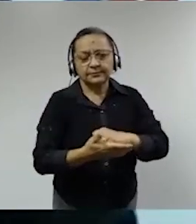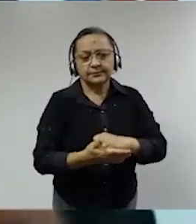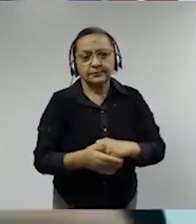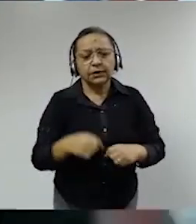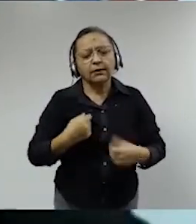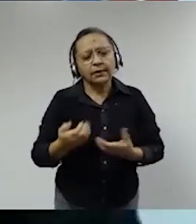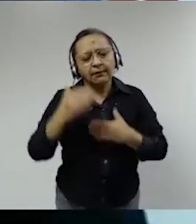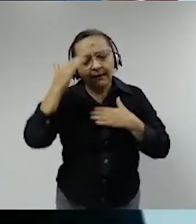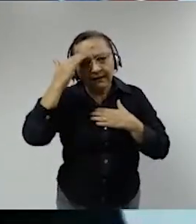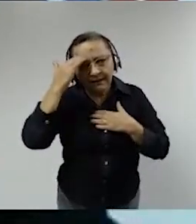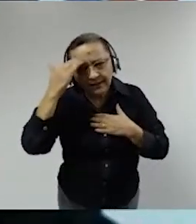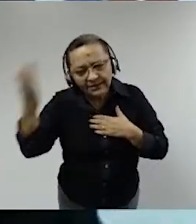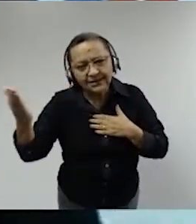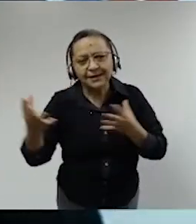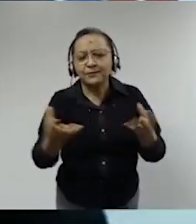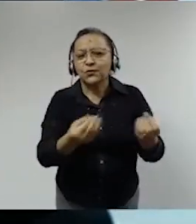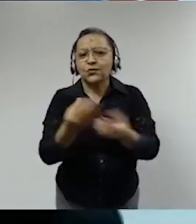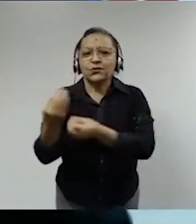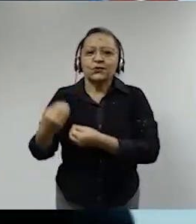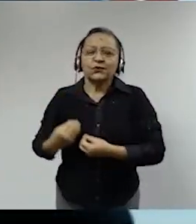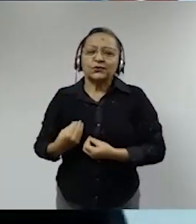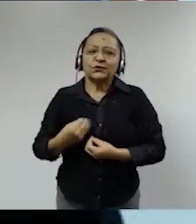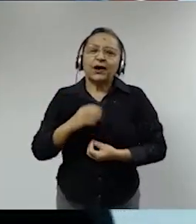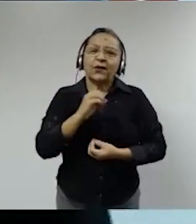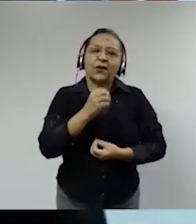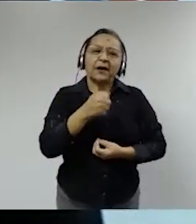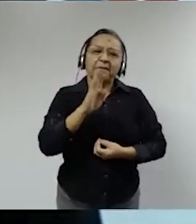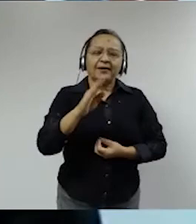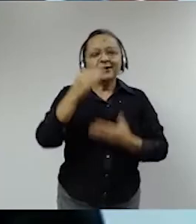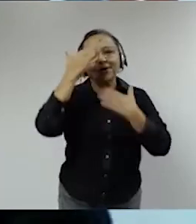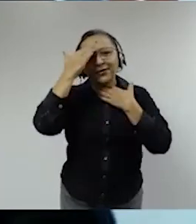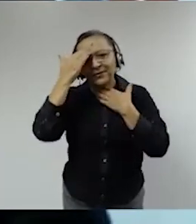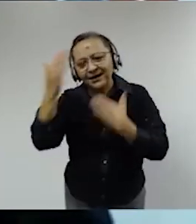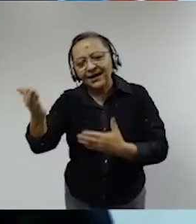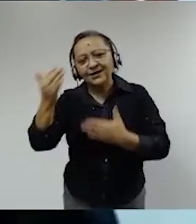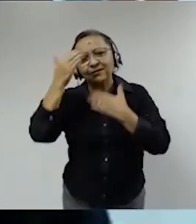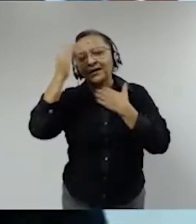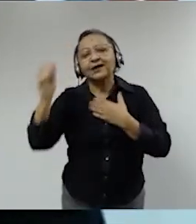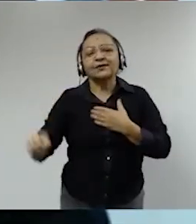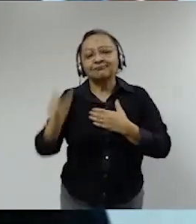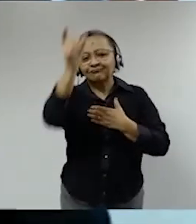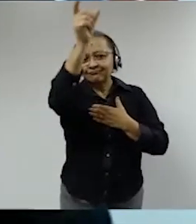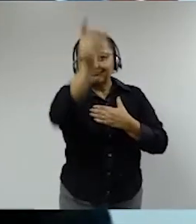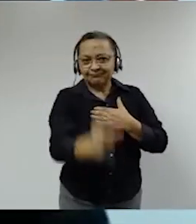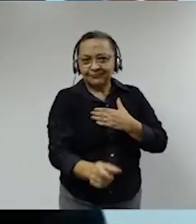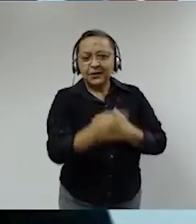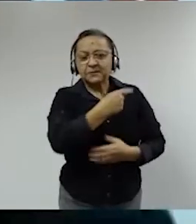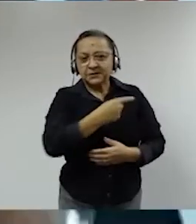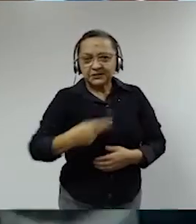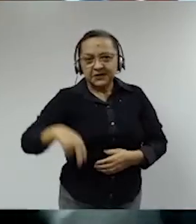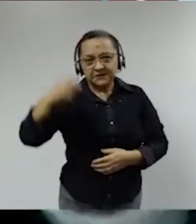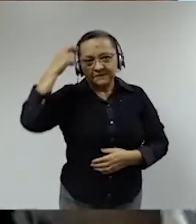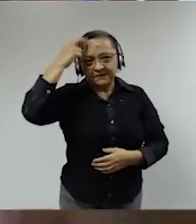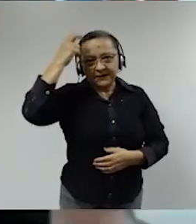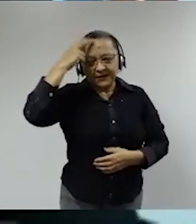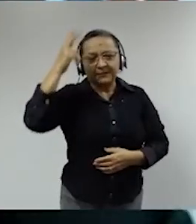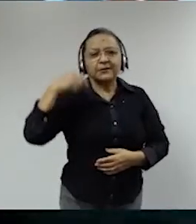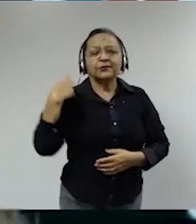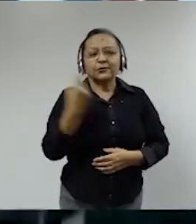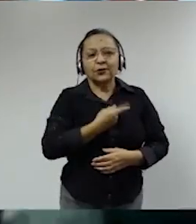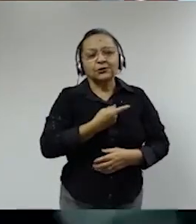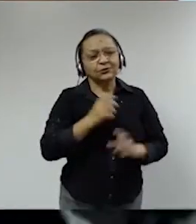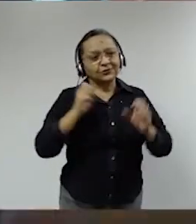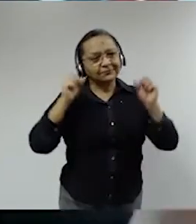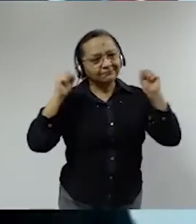quero agradecer imensamente ao OAB Nacional, na pessoa do presidente Felipe Santa Cruz, nosso grande